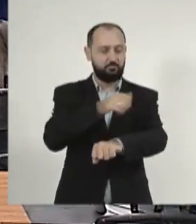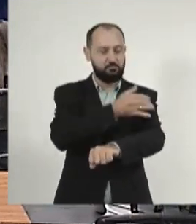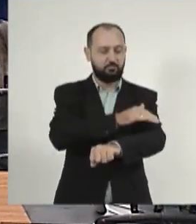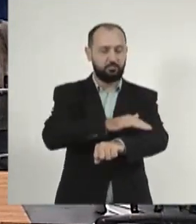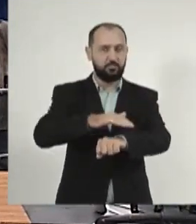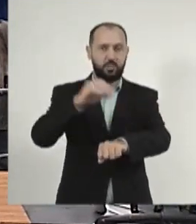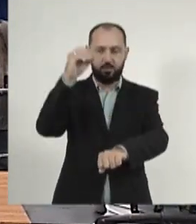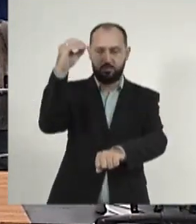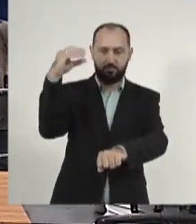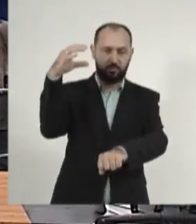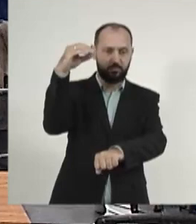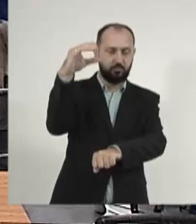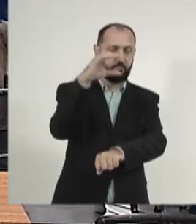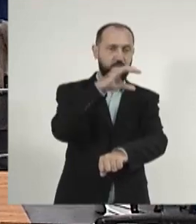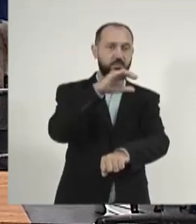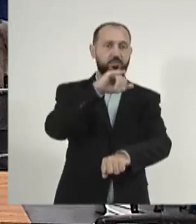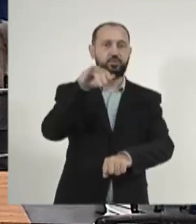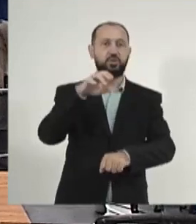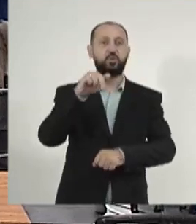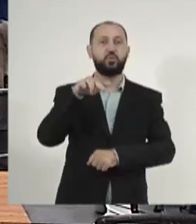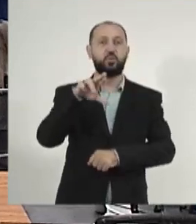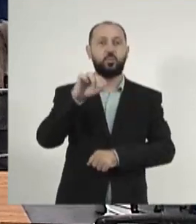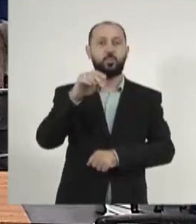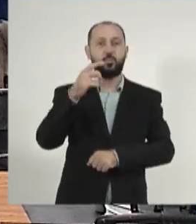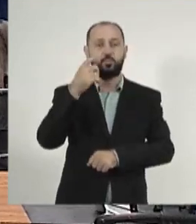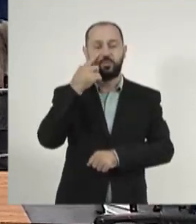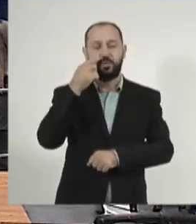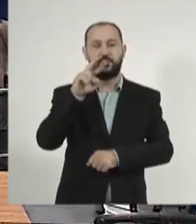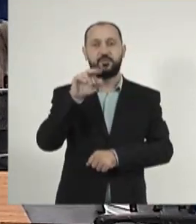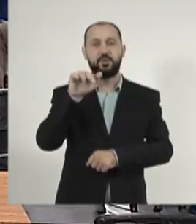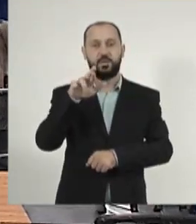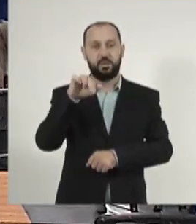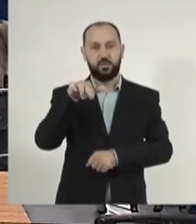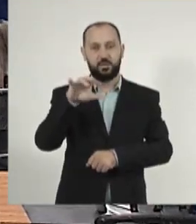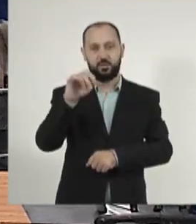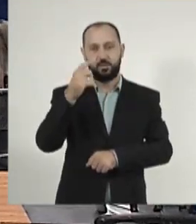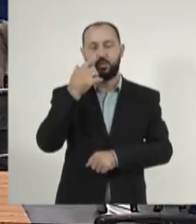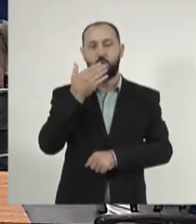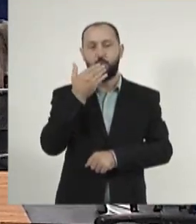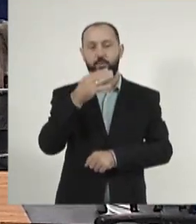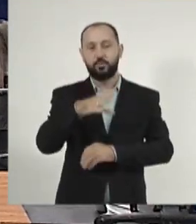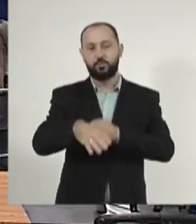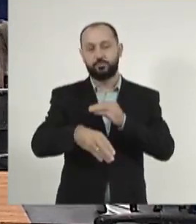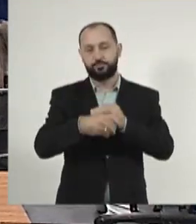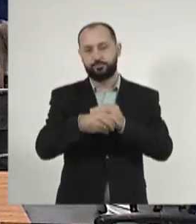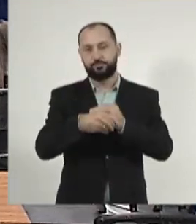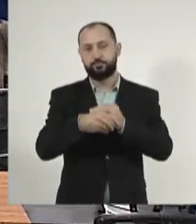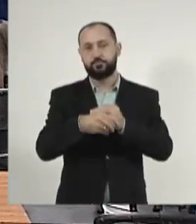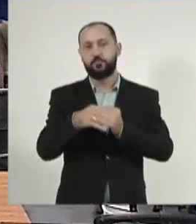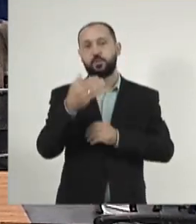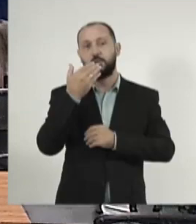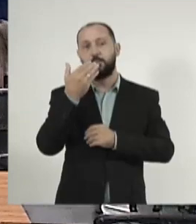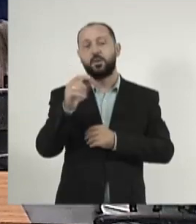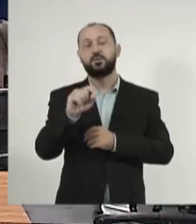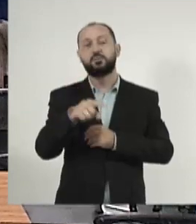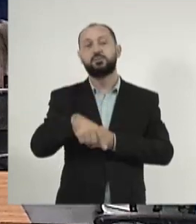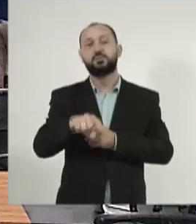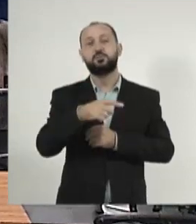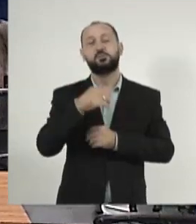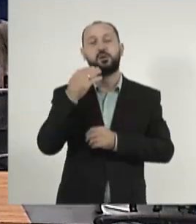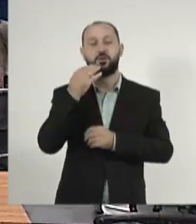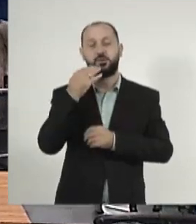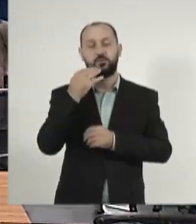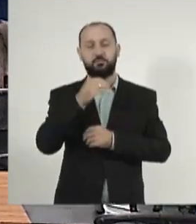na rua Jerônimo Córdoba, no bairro Jardim Veraneio, conforme croqui em anexo. O pleito